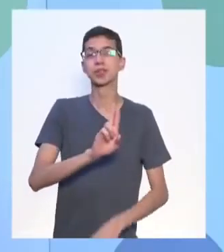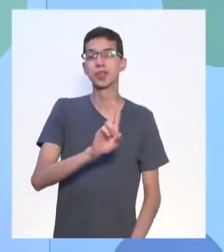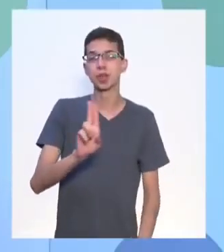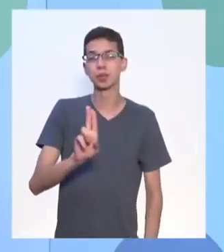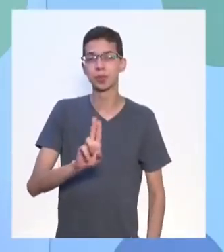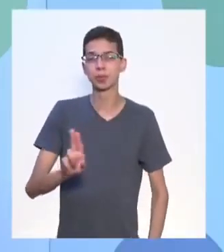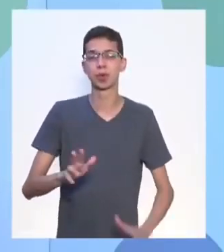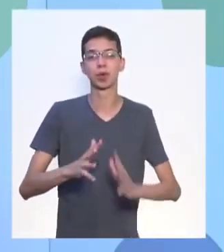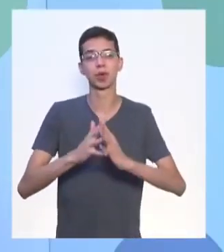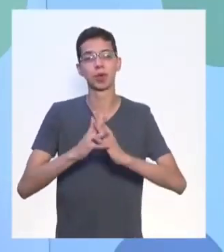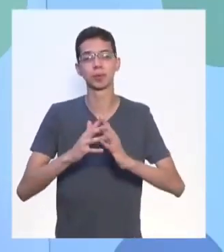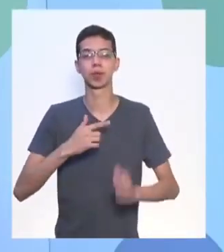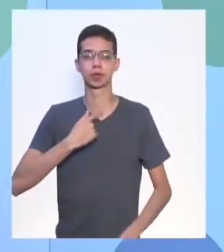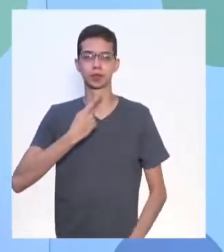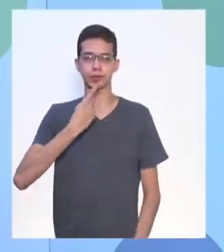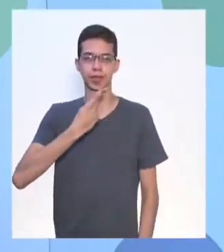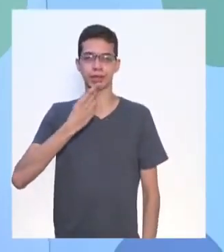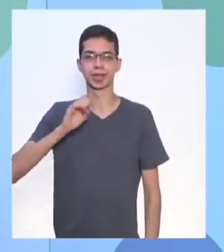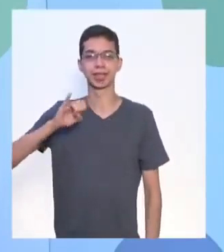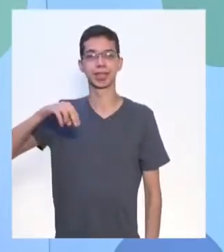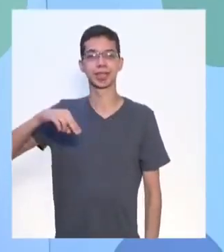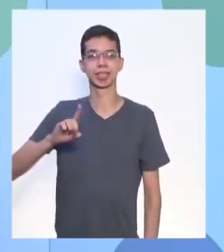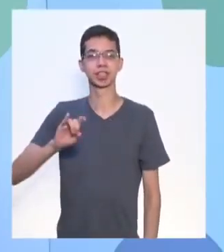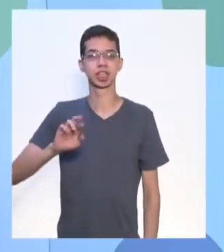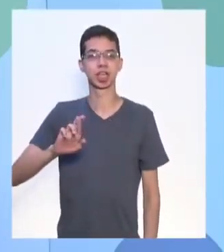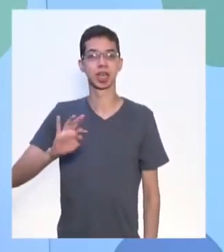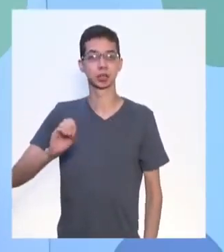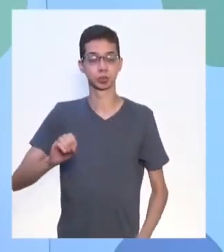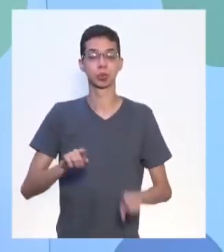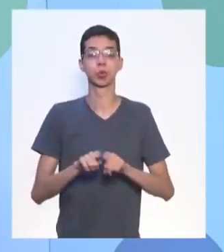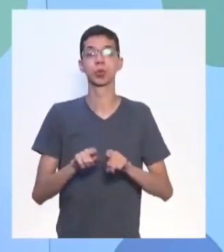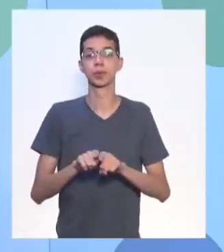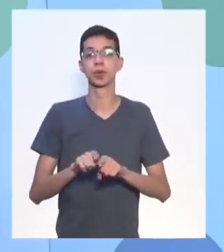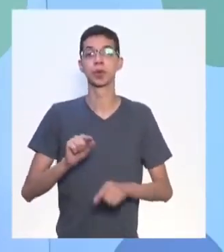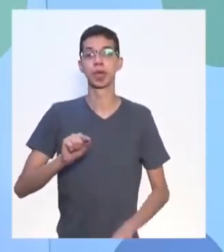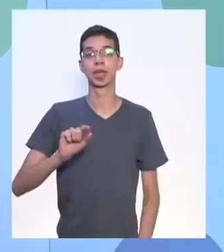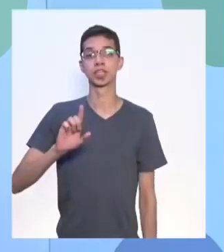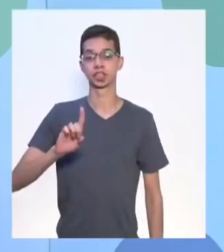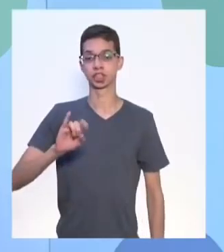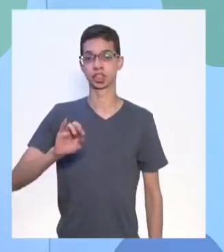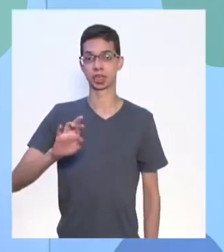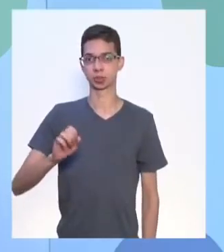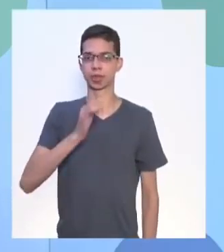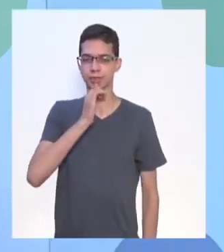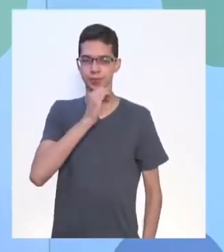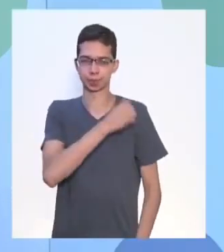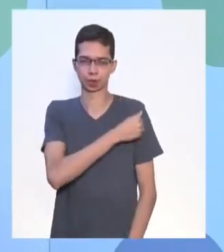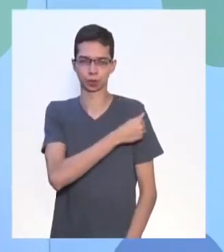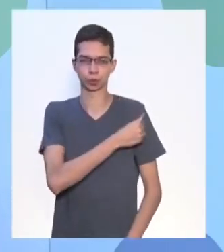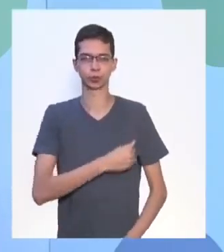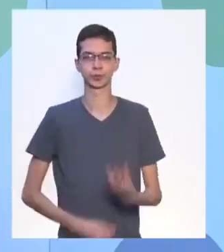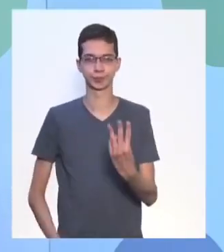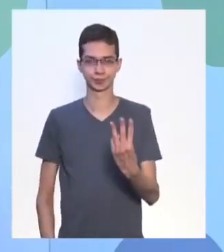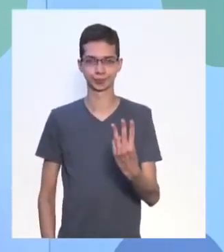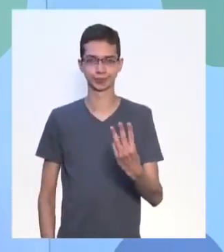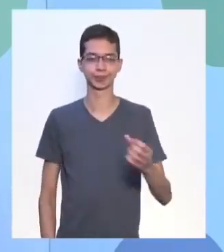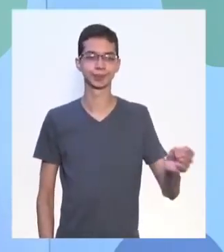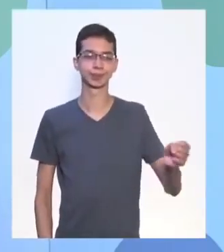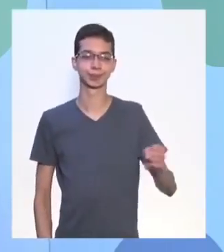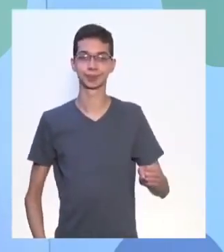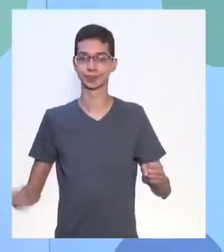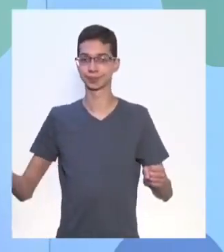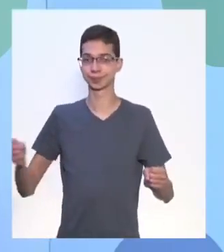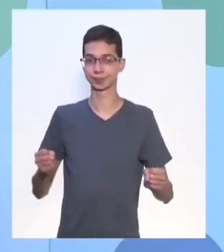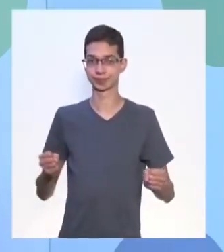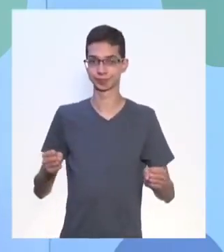para falar do direto e do indireto. Trazia 3 alunos para frente e a gente faria, você é o verbo, você é o complemento.